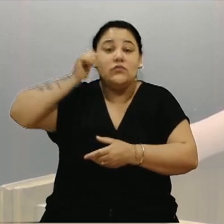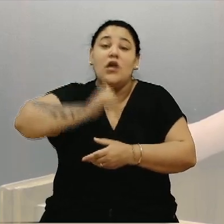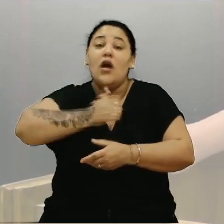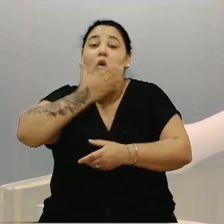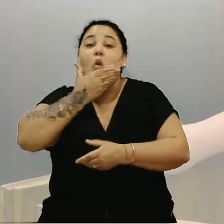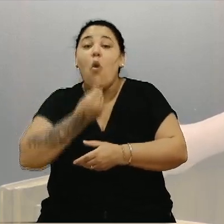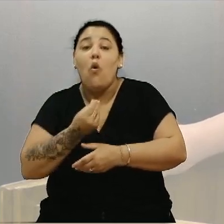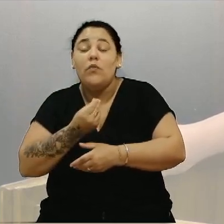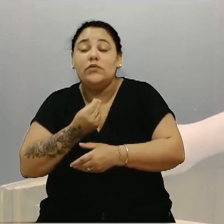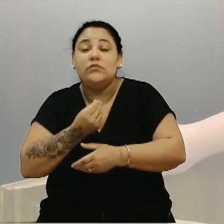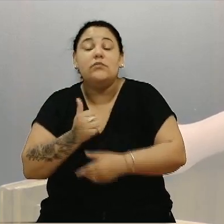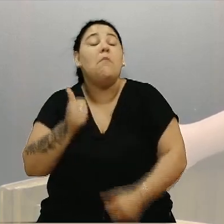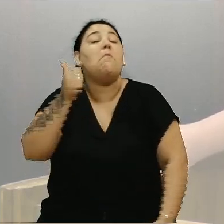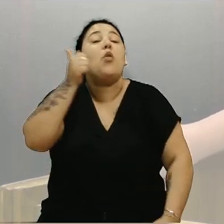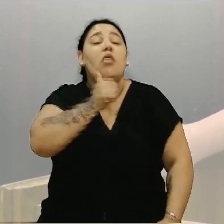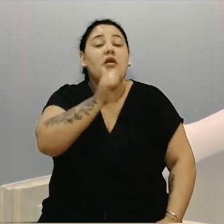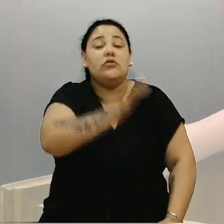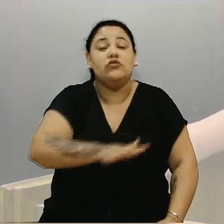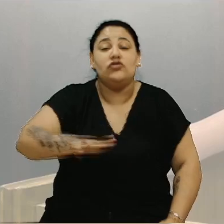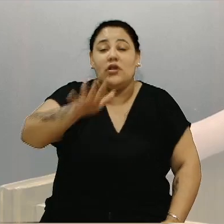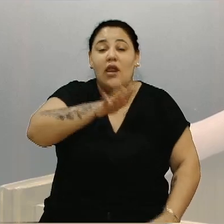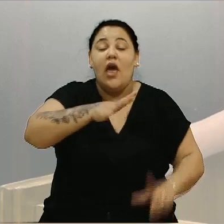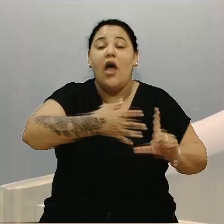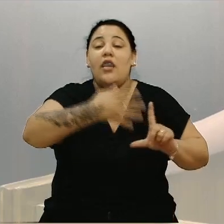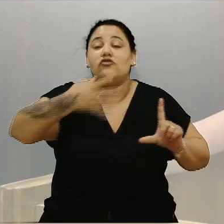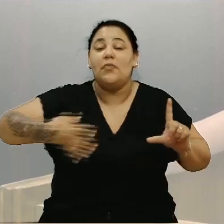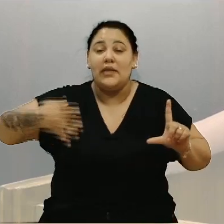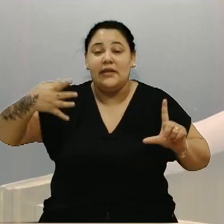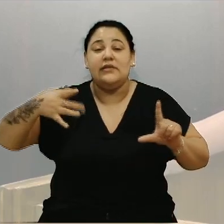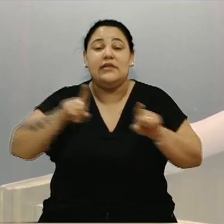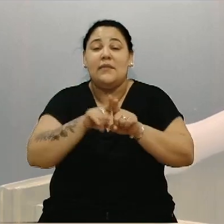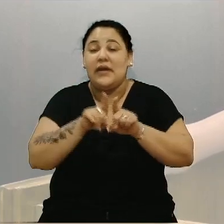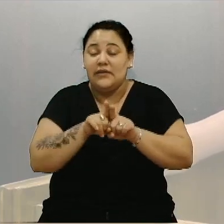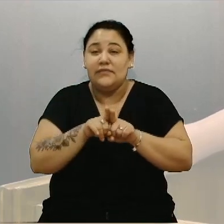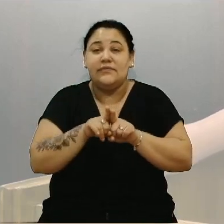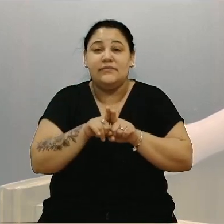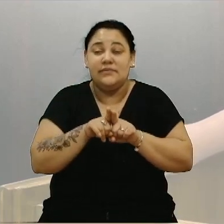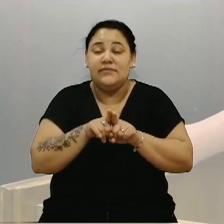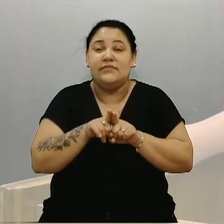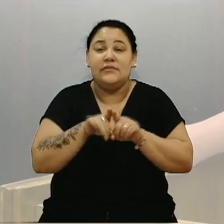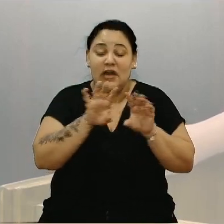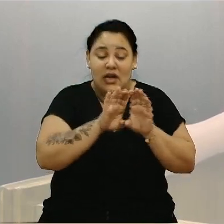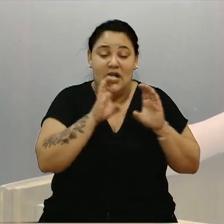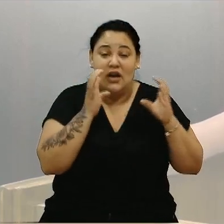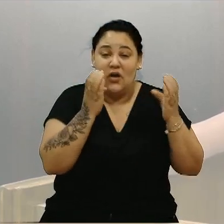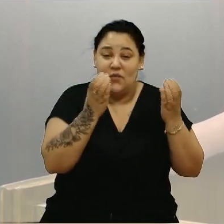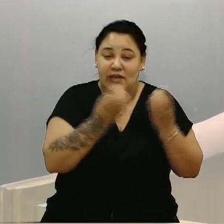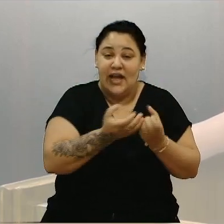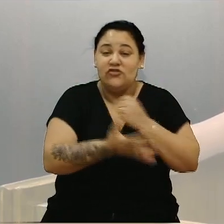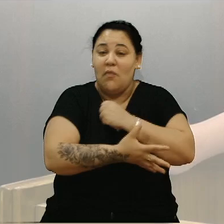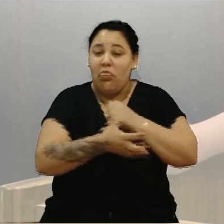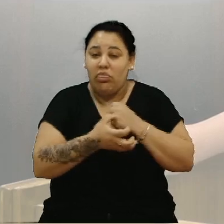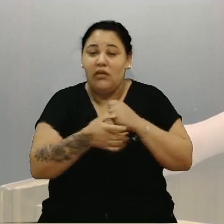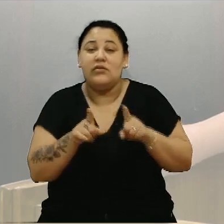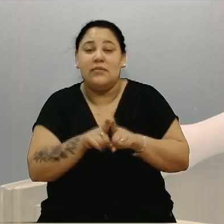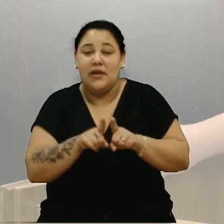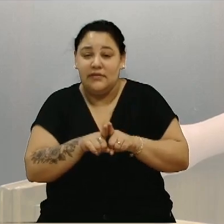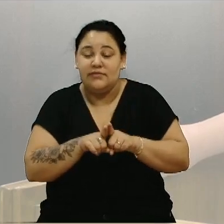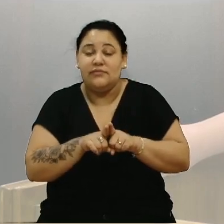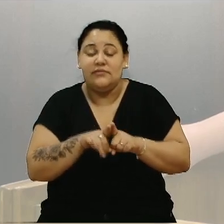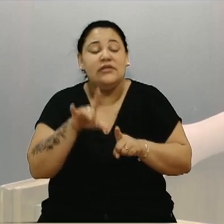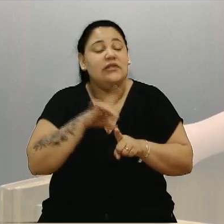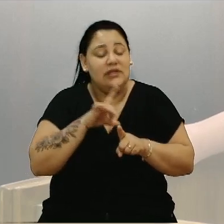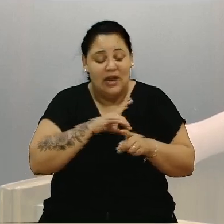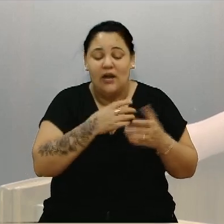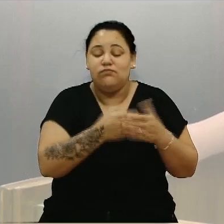as mulheres, a comunidade LGBTQIA+, a comunidade periférica, ela tem as